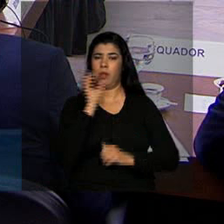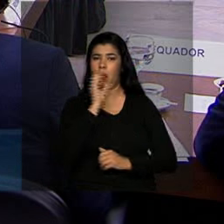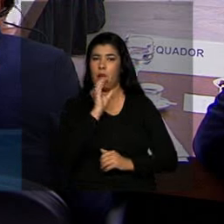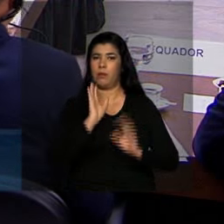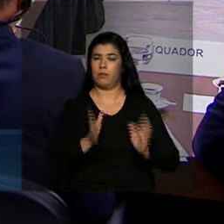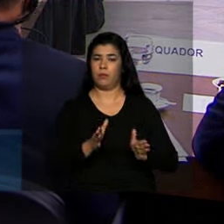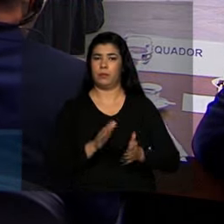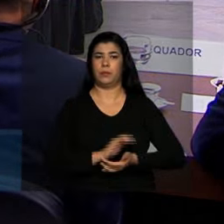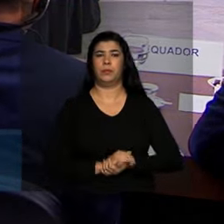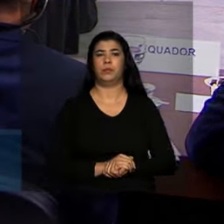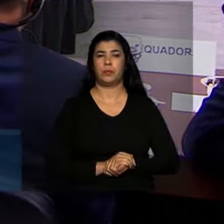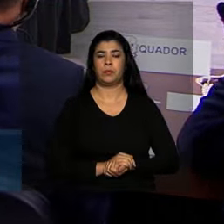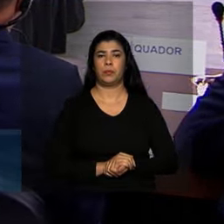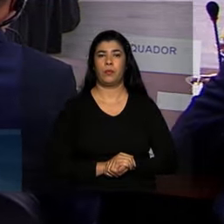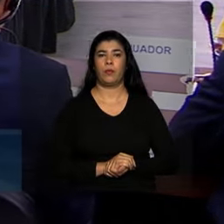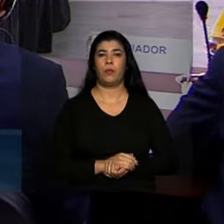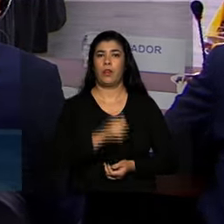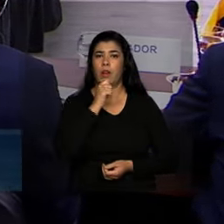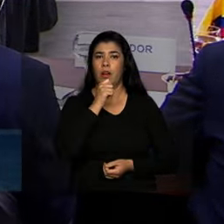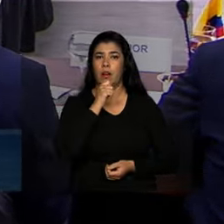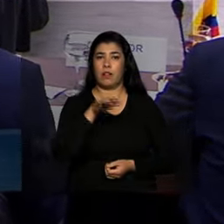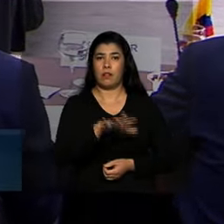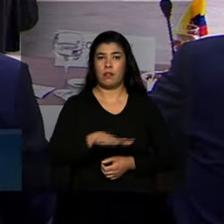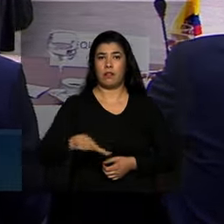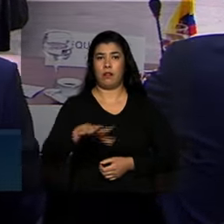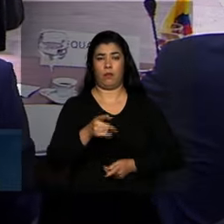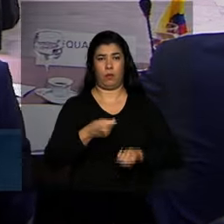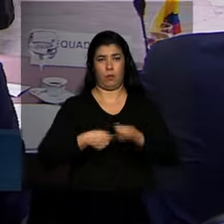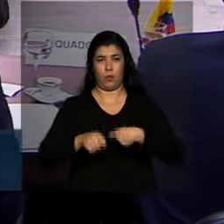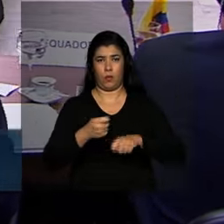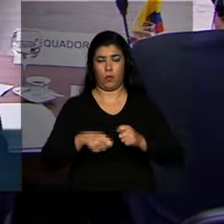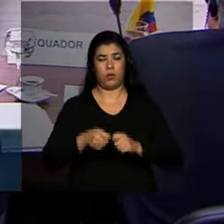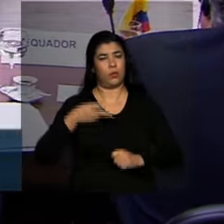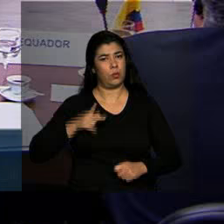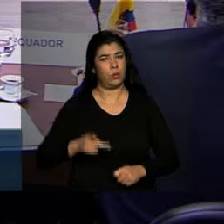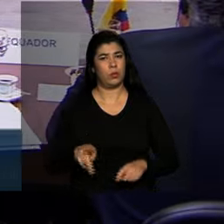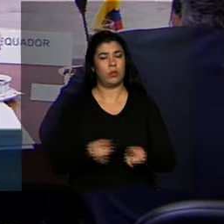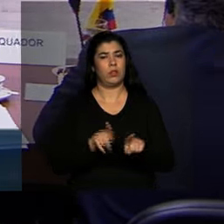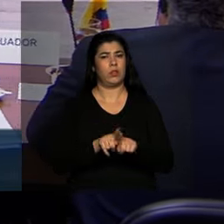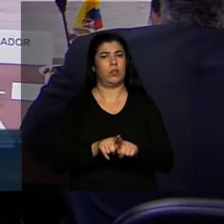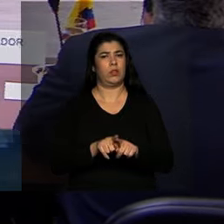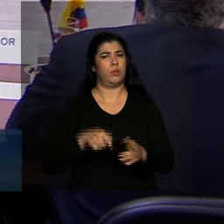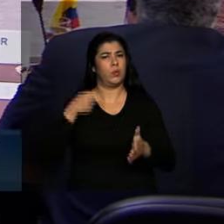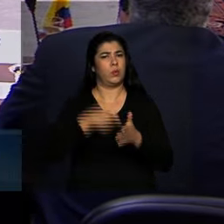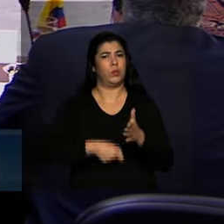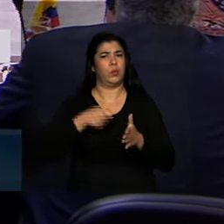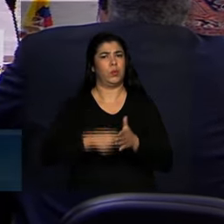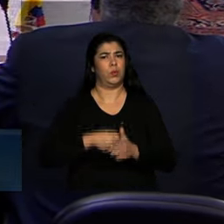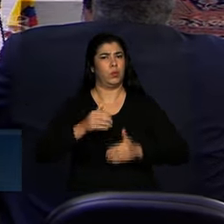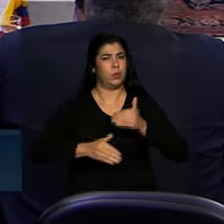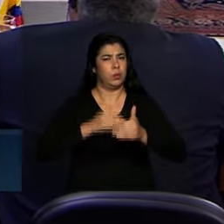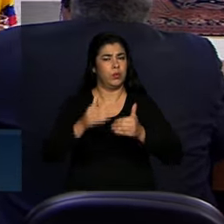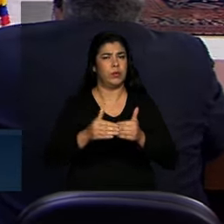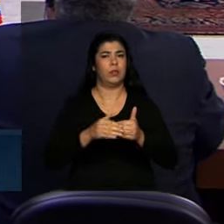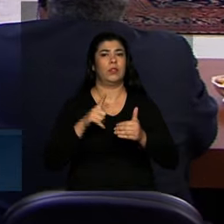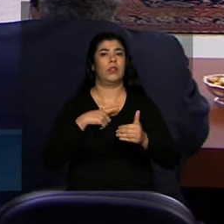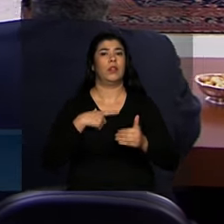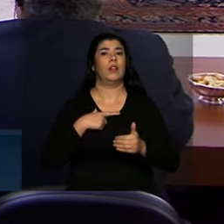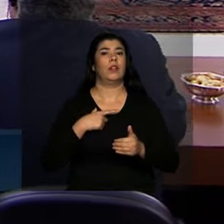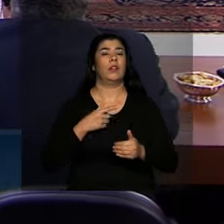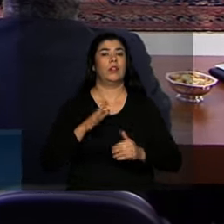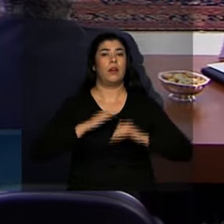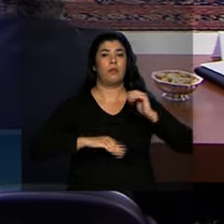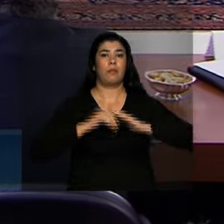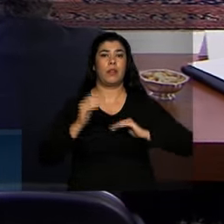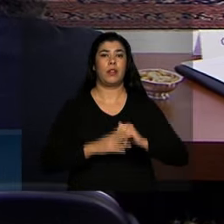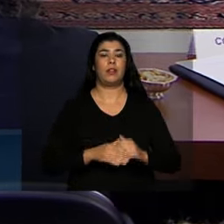prazo. Ainda no campo econômico, continuamos empenhados em consolidar a União